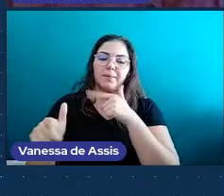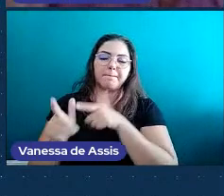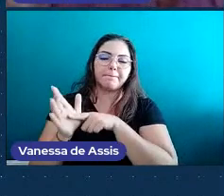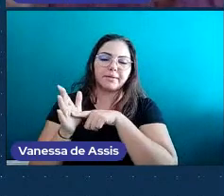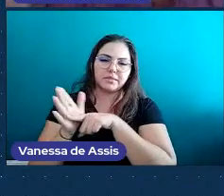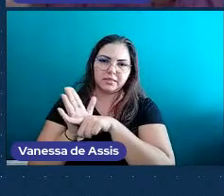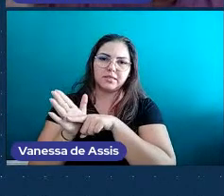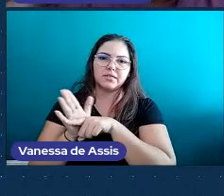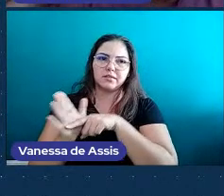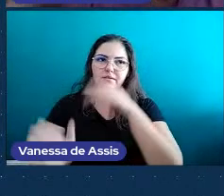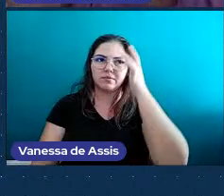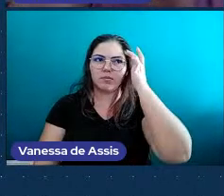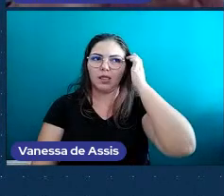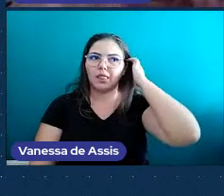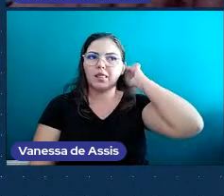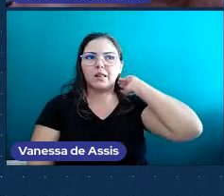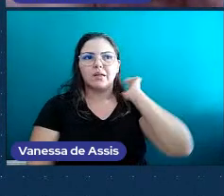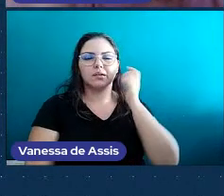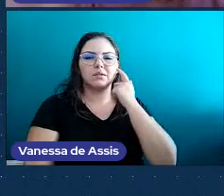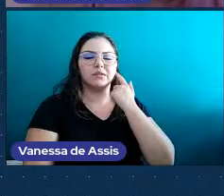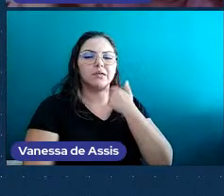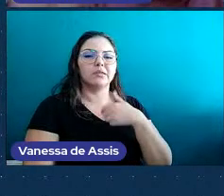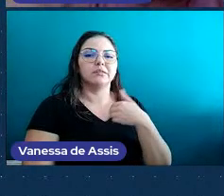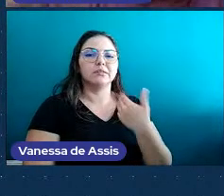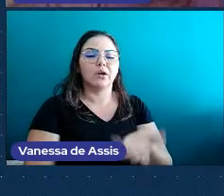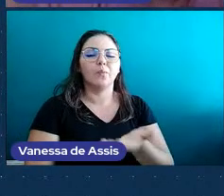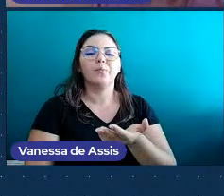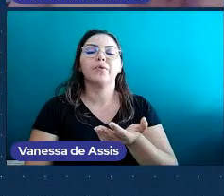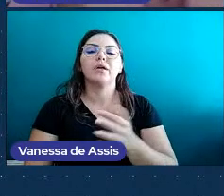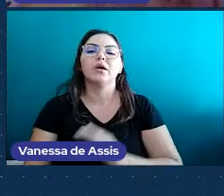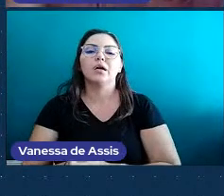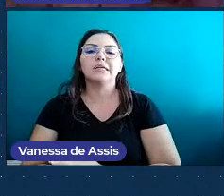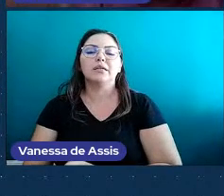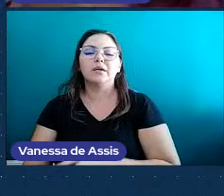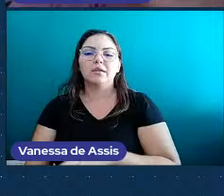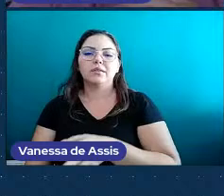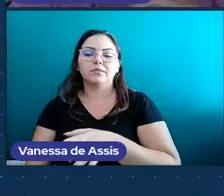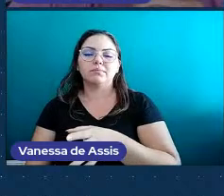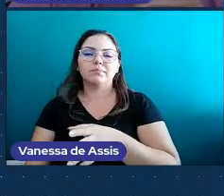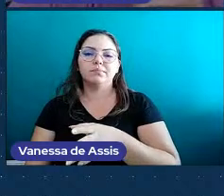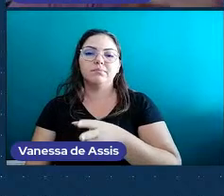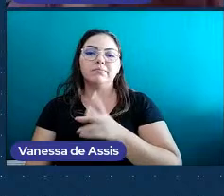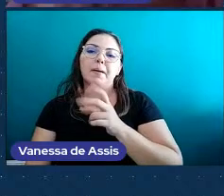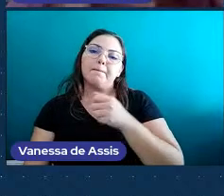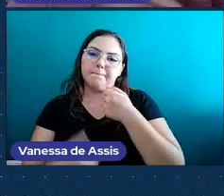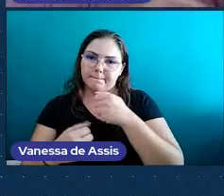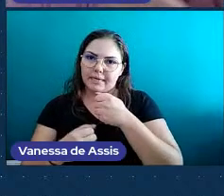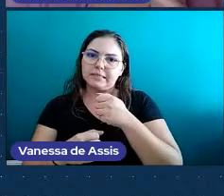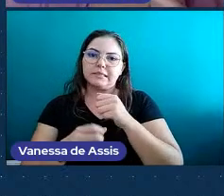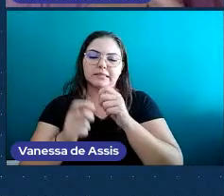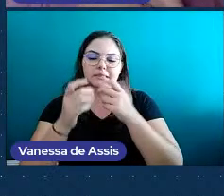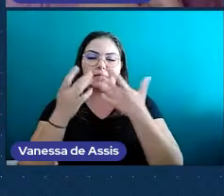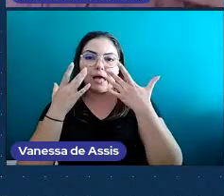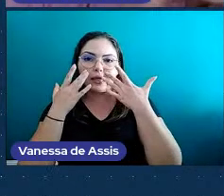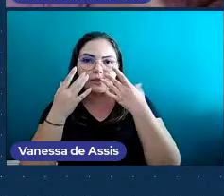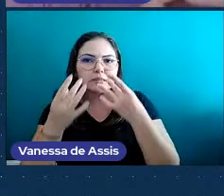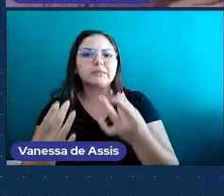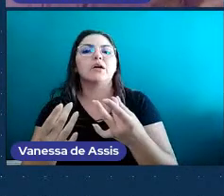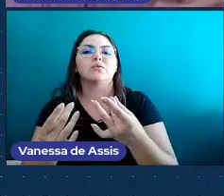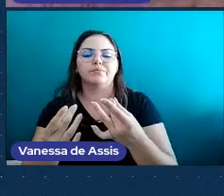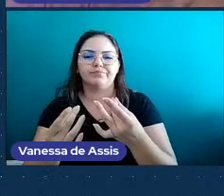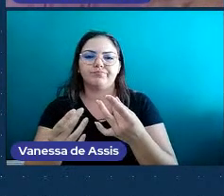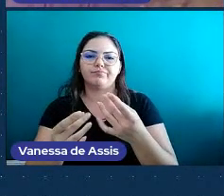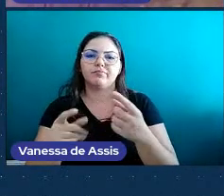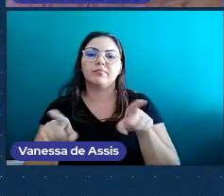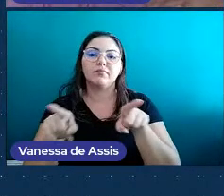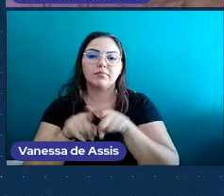e do objetivo que eu quero alcançar. Então, sempre eu tenho que estar atento a isso. Então, é importante dizer onde é o